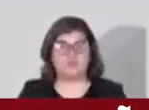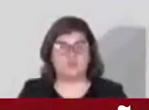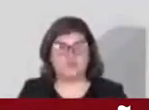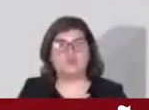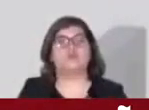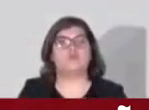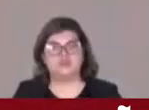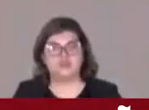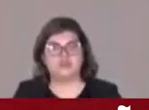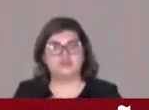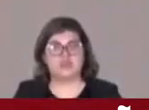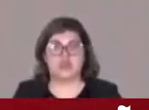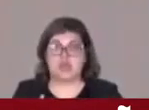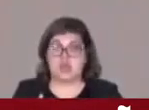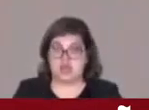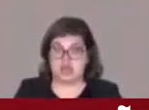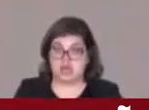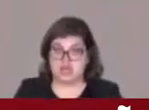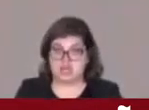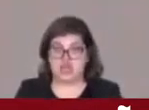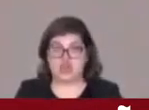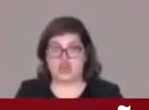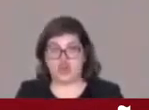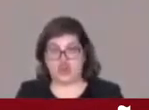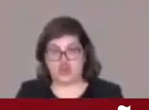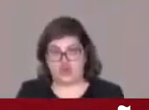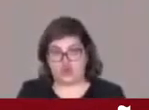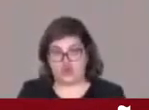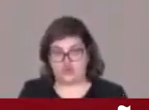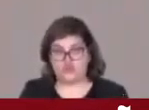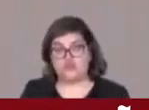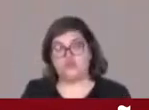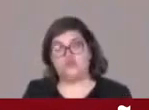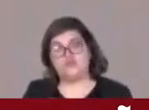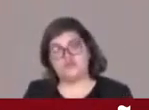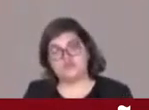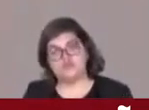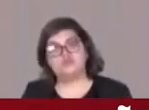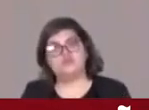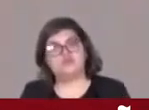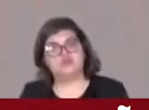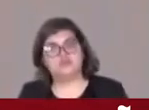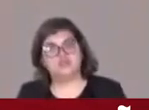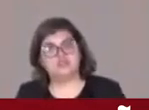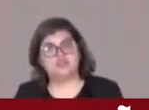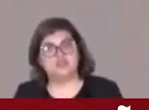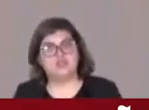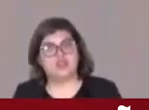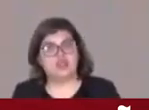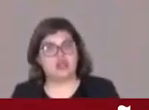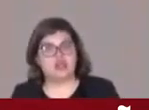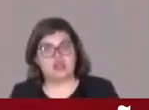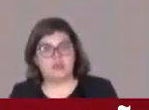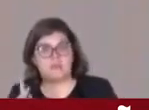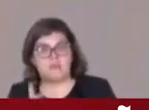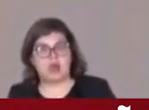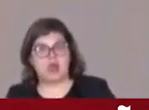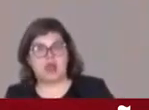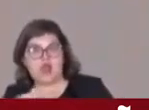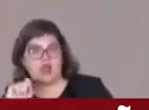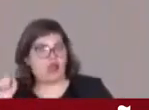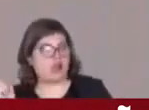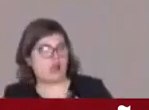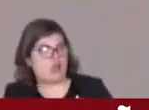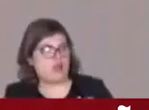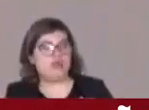em 2022. Segundo o ministro Luiz Roberto Barroso, presidente do Tribunal Superior Eleitoral, essa é a